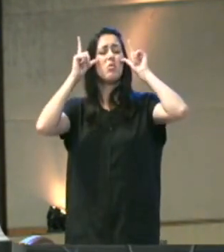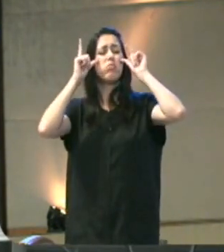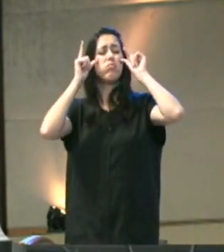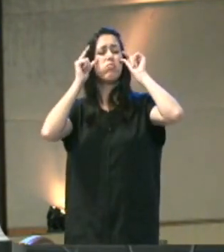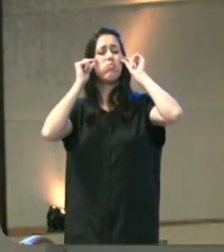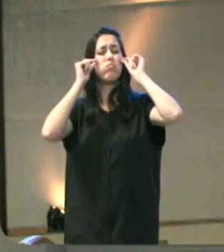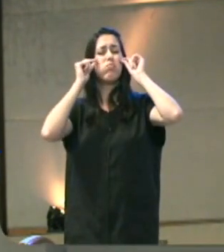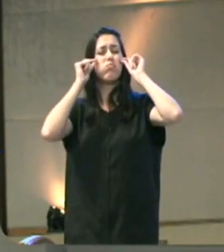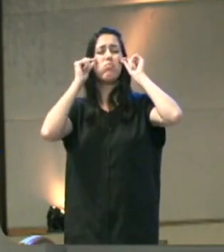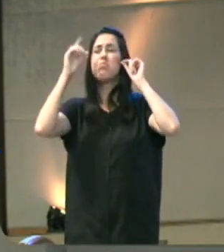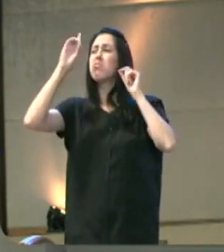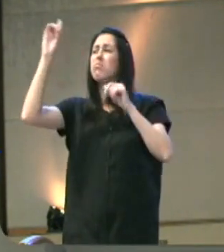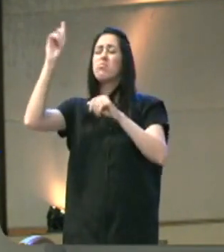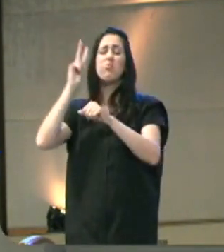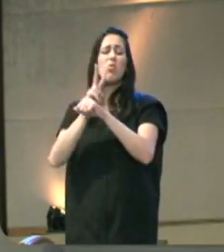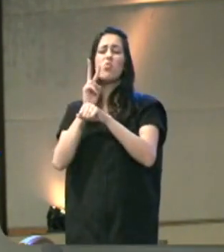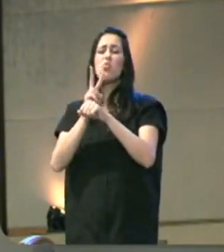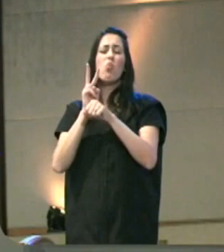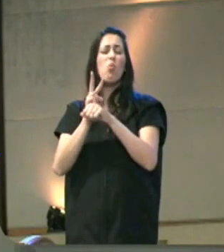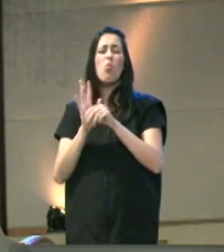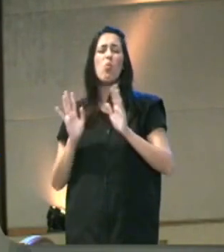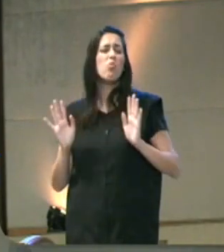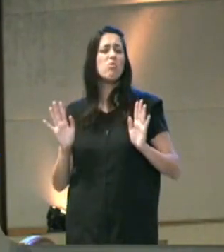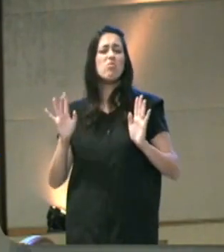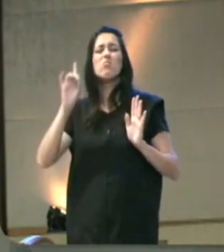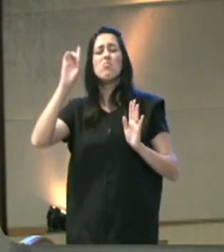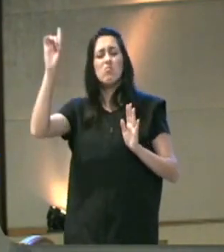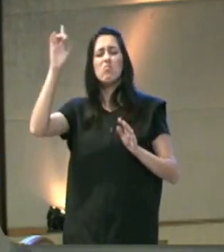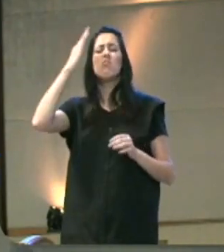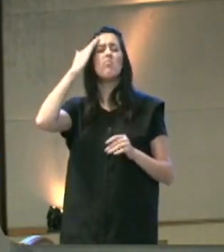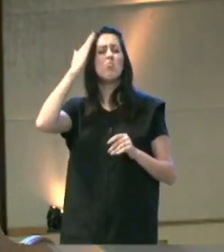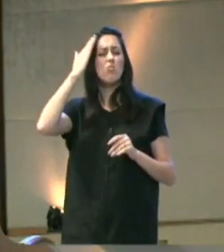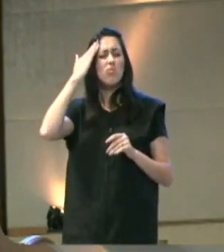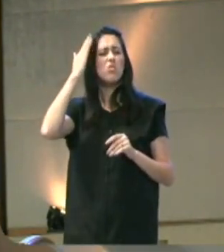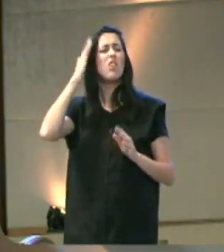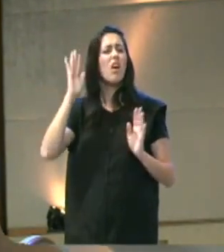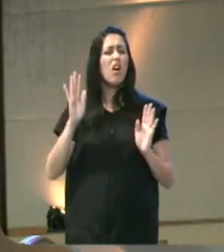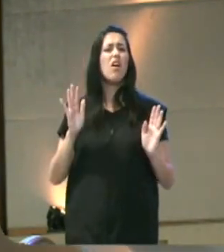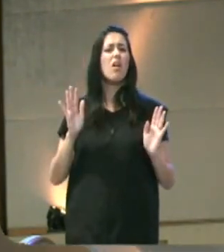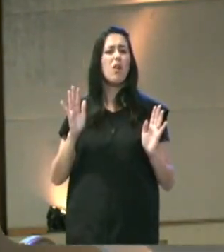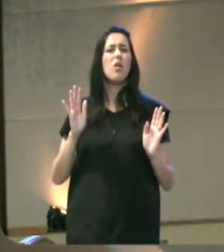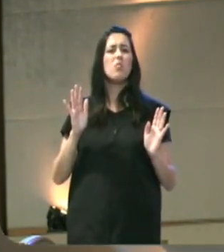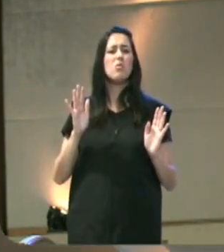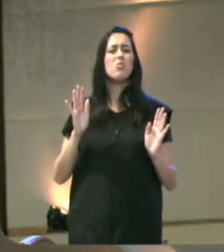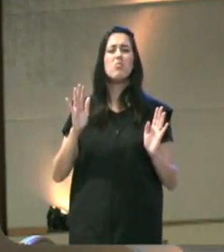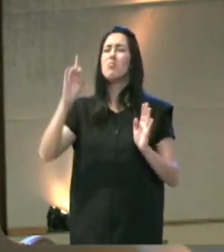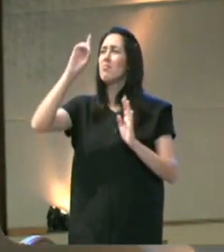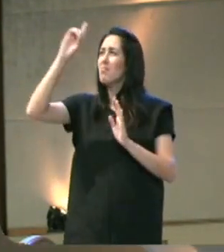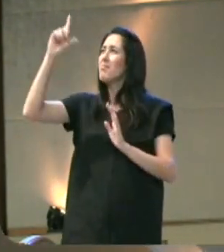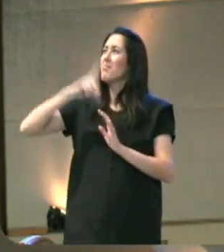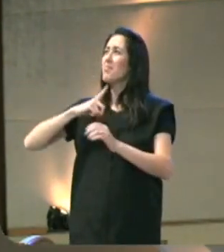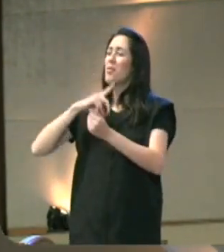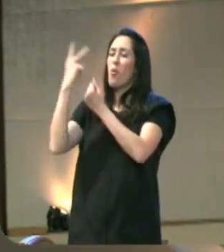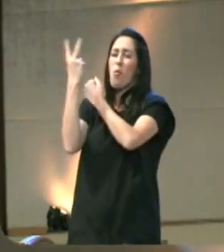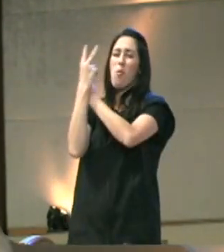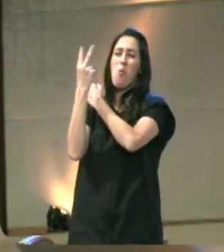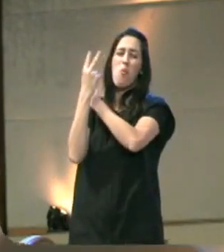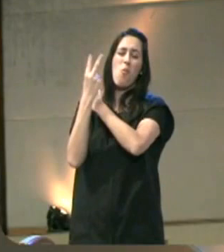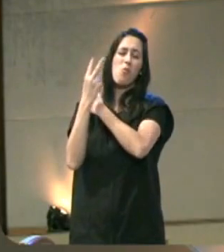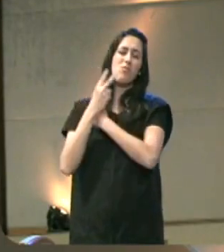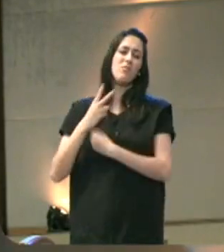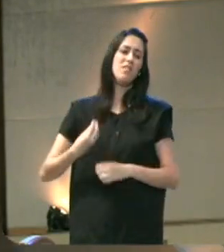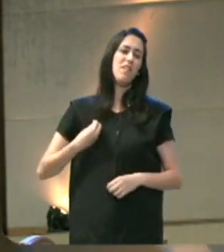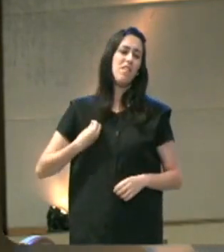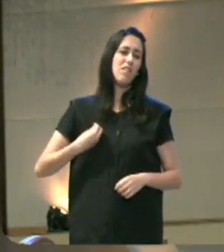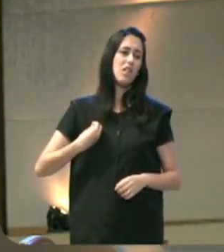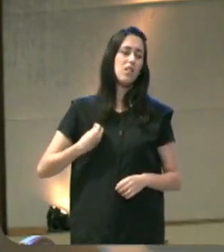que é Senhor da nossa vida, sabendo que as carruagens de fogo do Senhor estão acampadas ao redor da gente. Se você